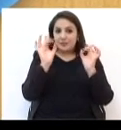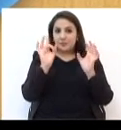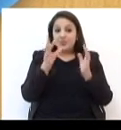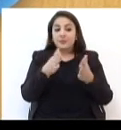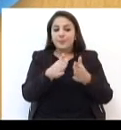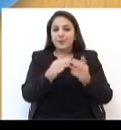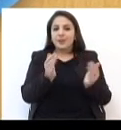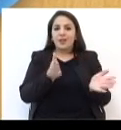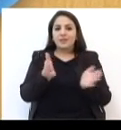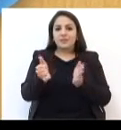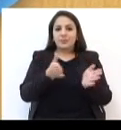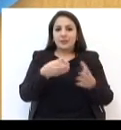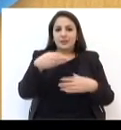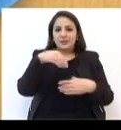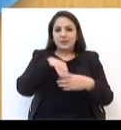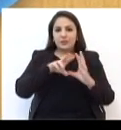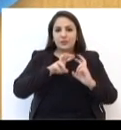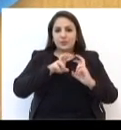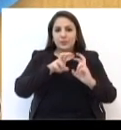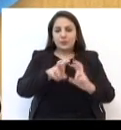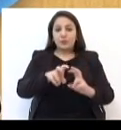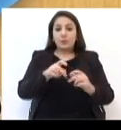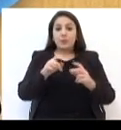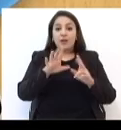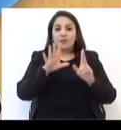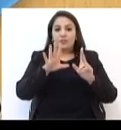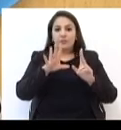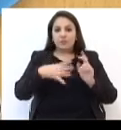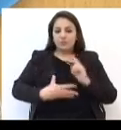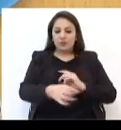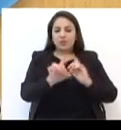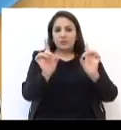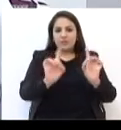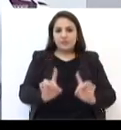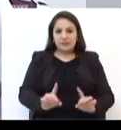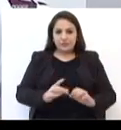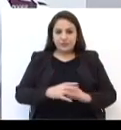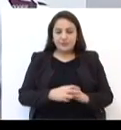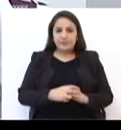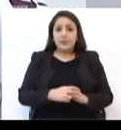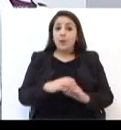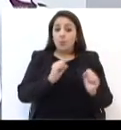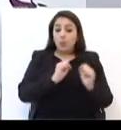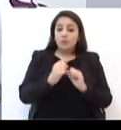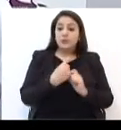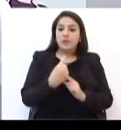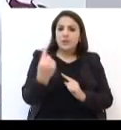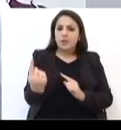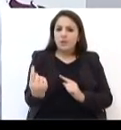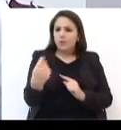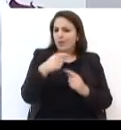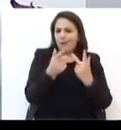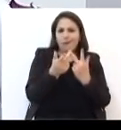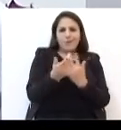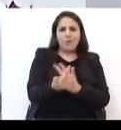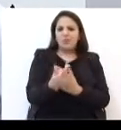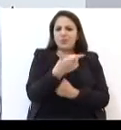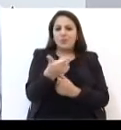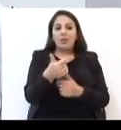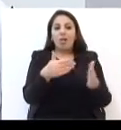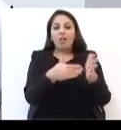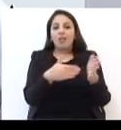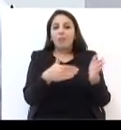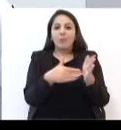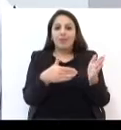cobram acessibilidade no transporte público para filhos com deficiência. Poder ir e vir como os demais, não ter uma